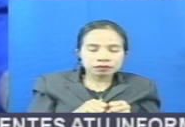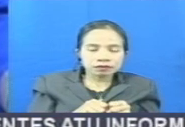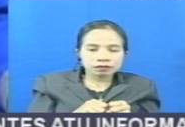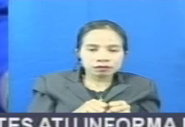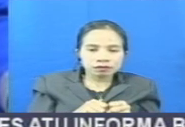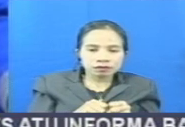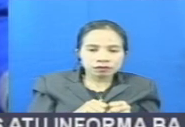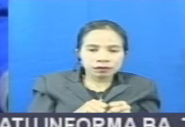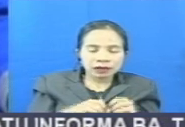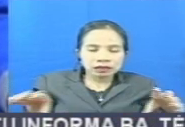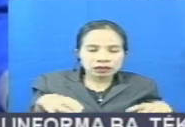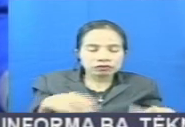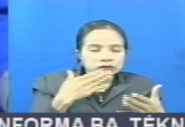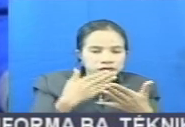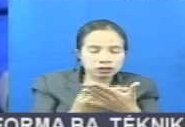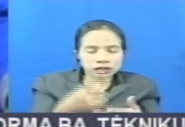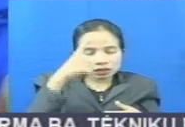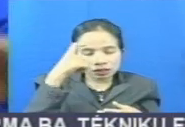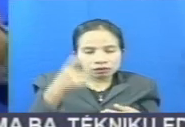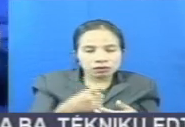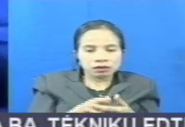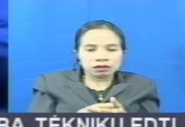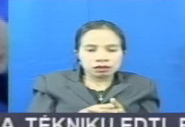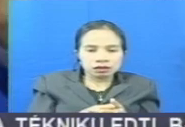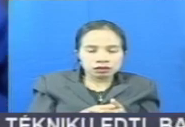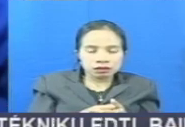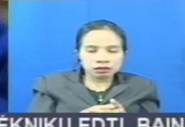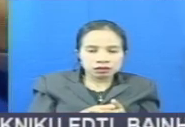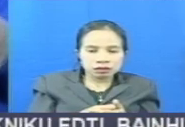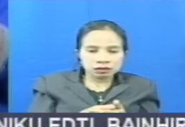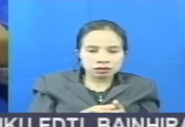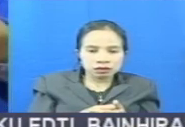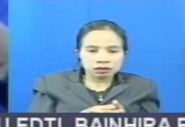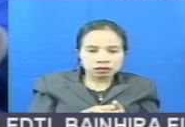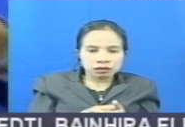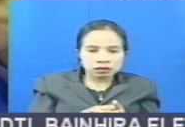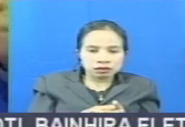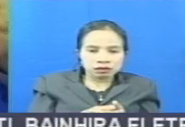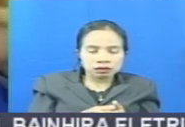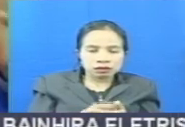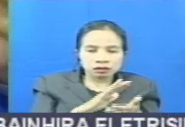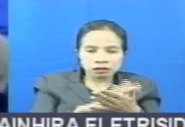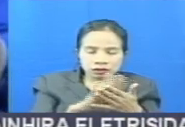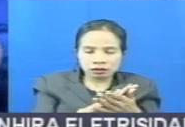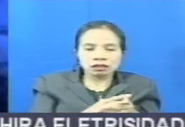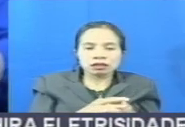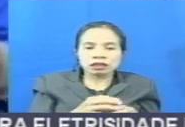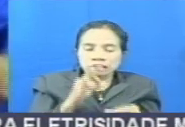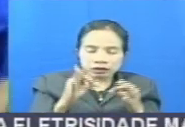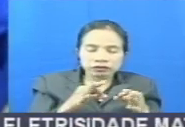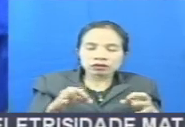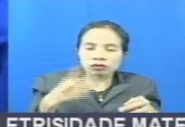colabora, rodi diag, tamba, período, cerca sanitária, né, depende e te